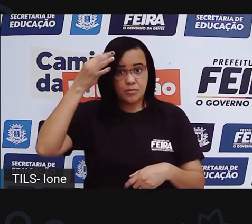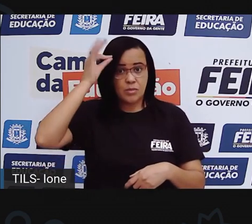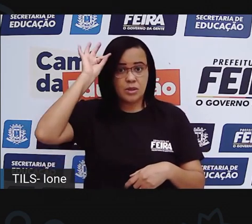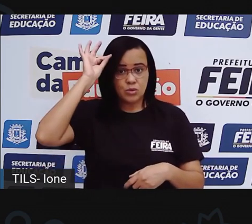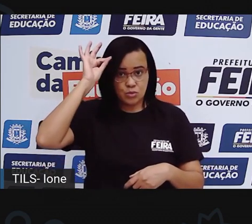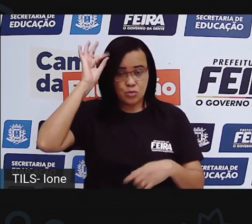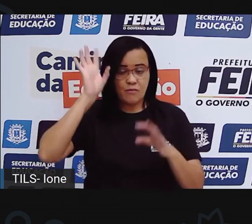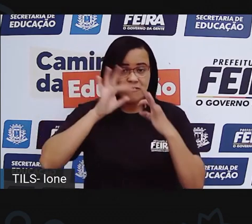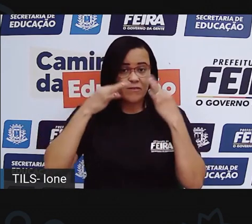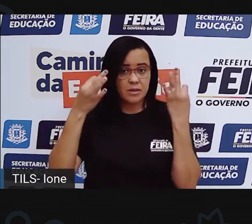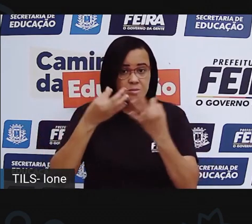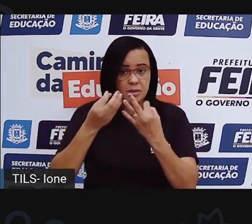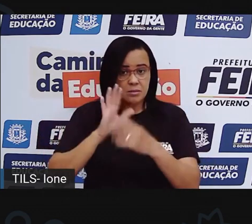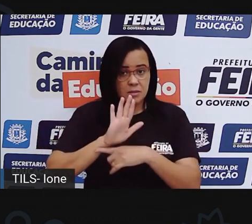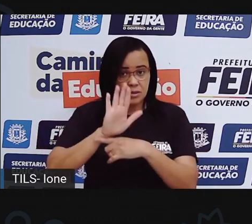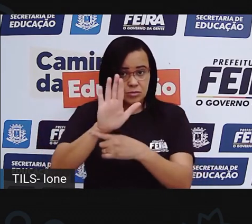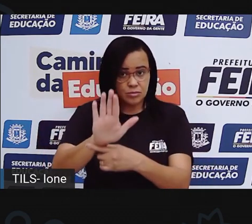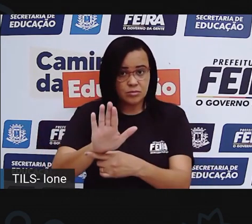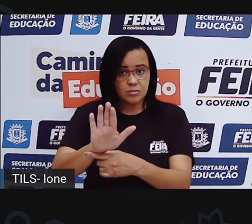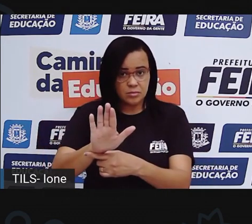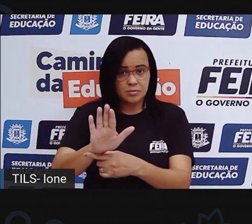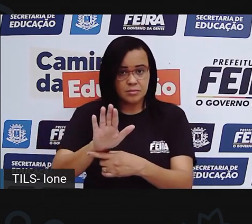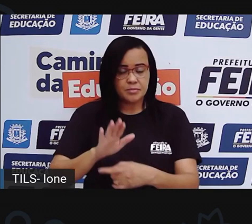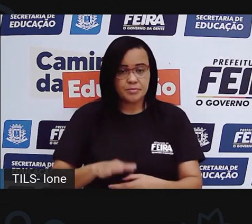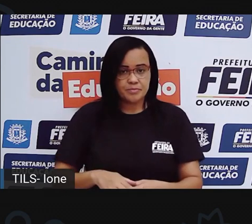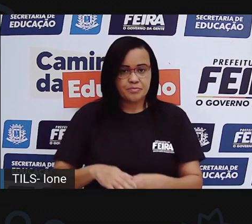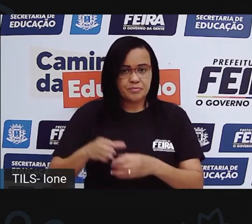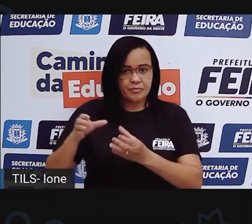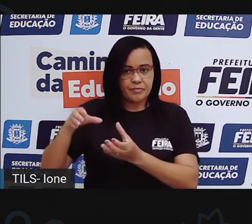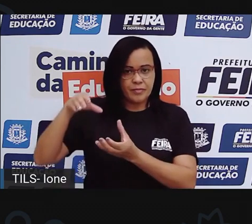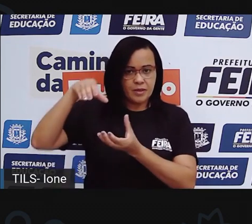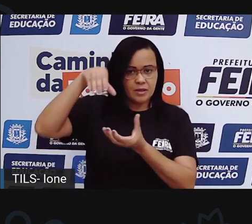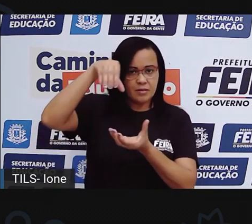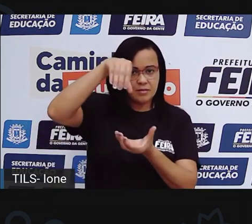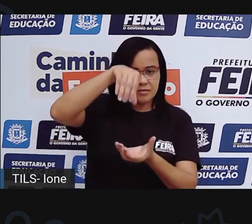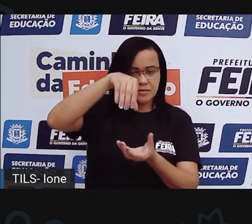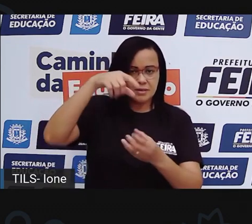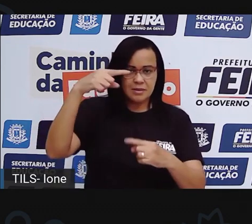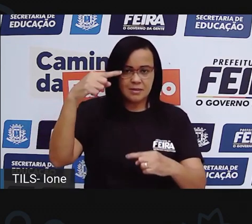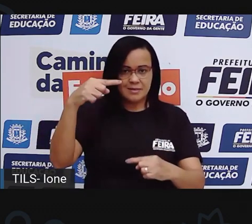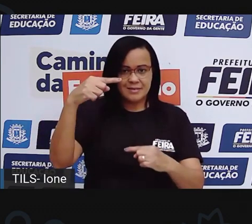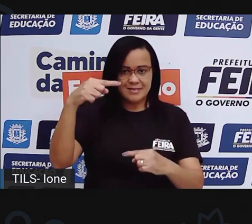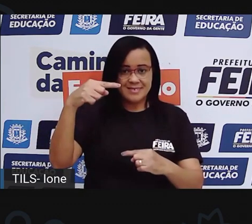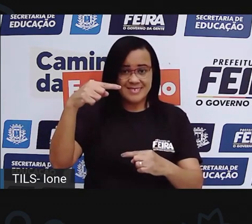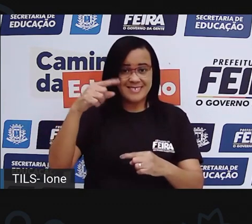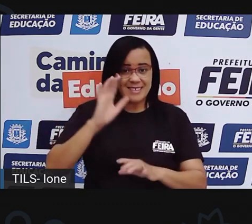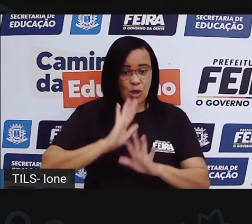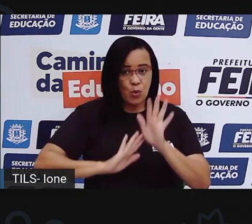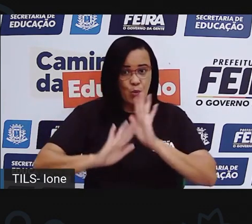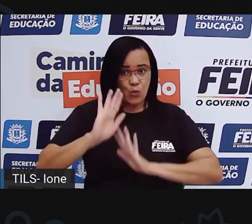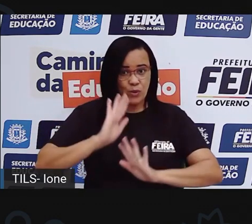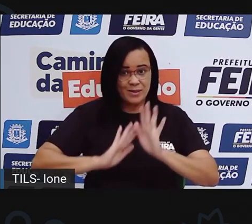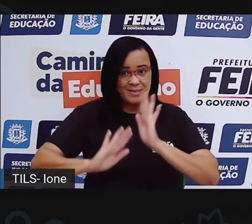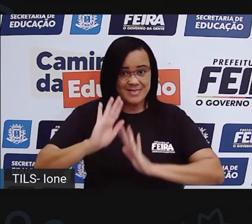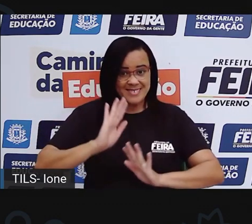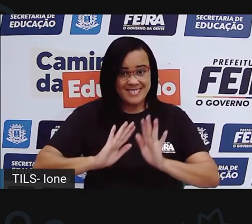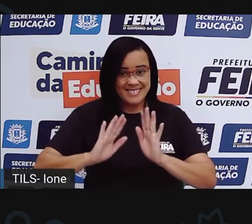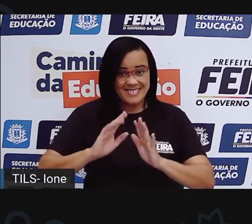quente. E a gente vai encher aqui. Será que a Pro consegue encher sem derramar? Torçam aí por